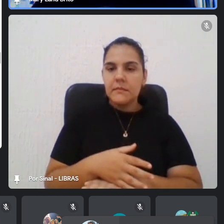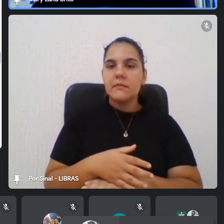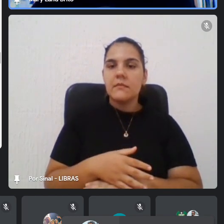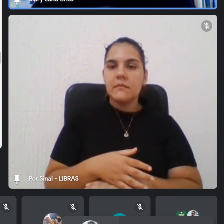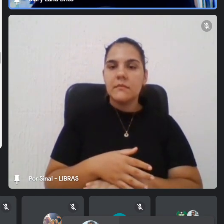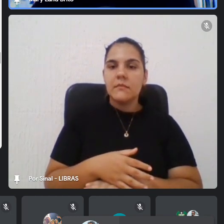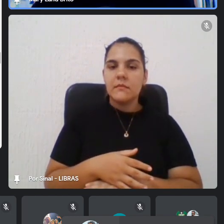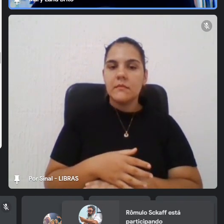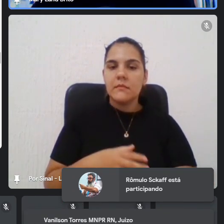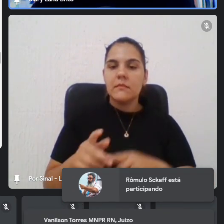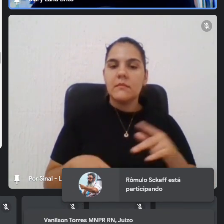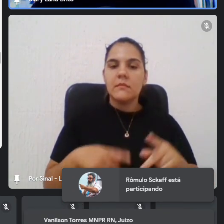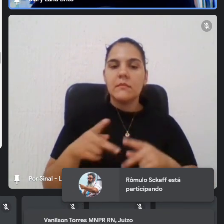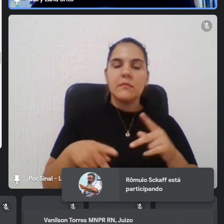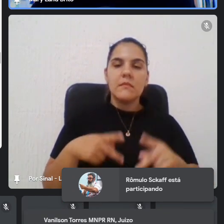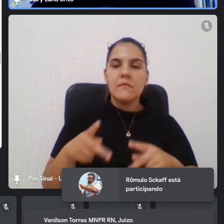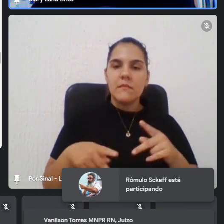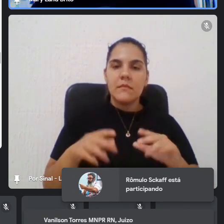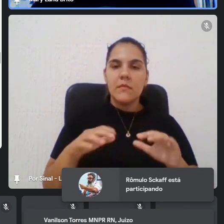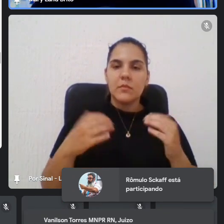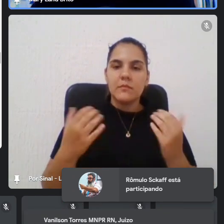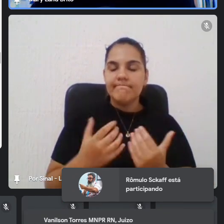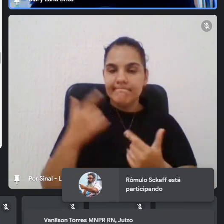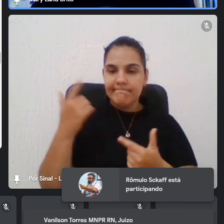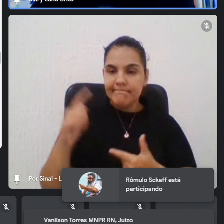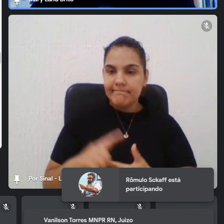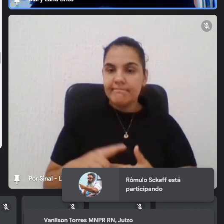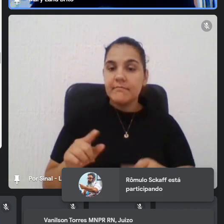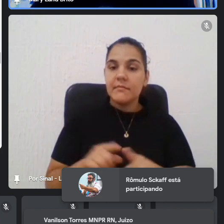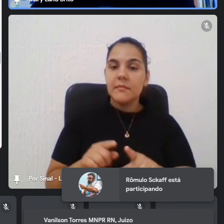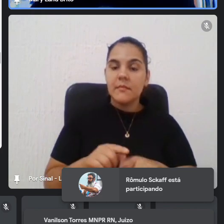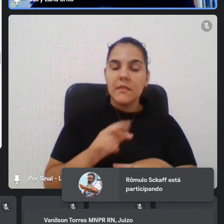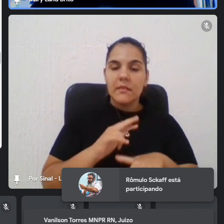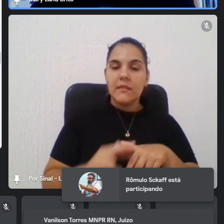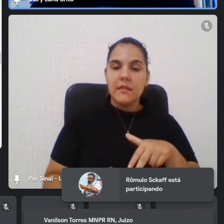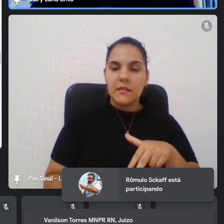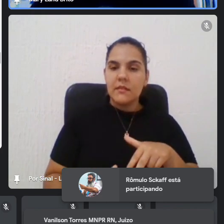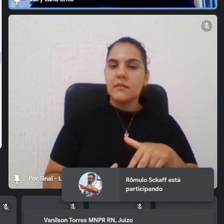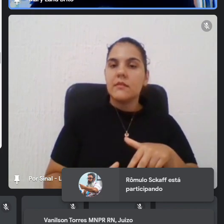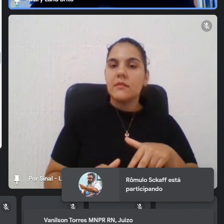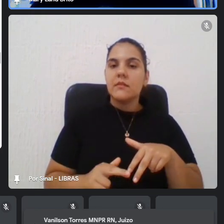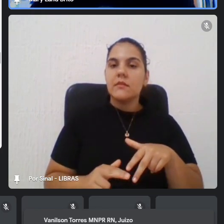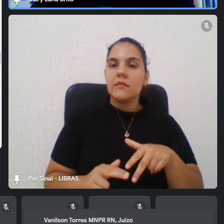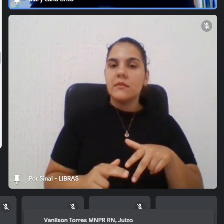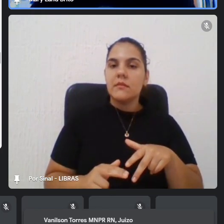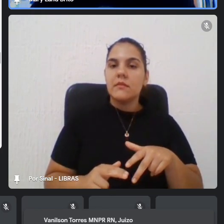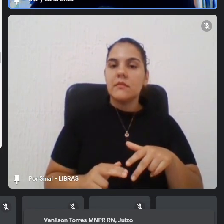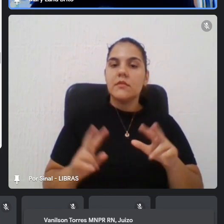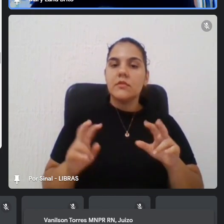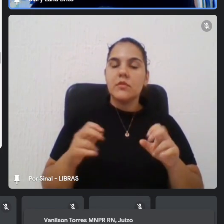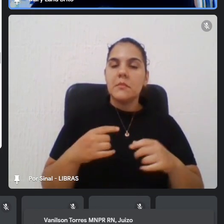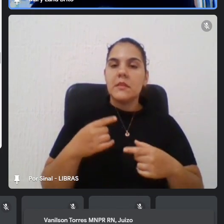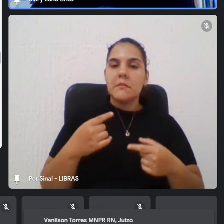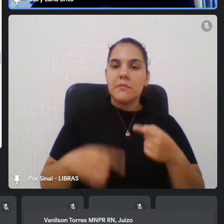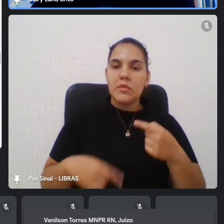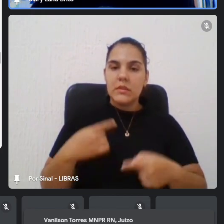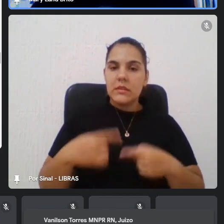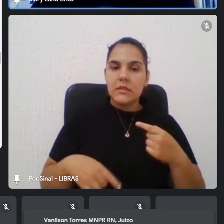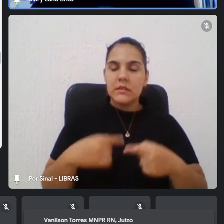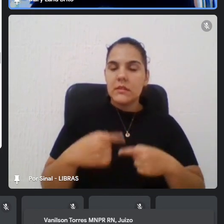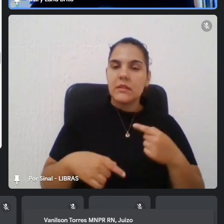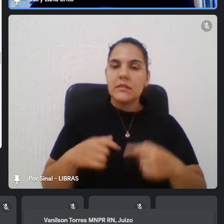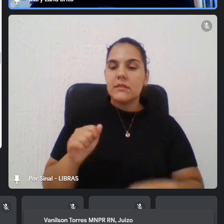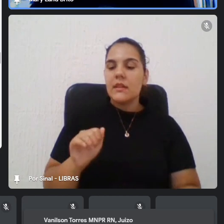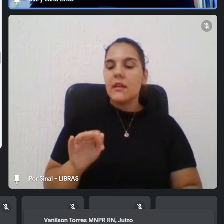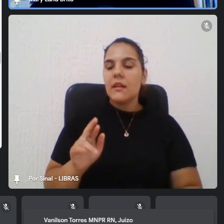e comunidades tradicionais e da diversidade como um todo relacionado à questão das políticas afirmativas, por exemplo,